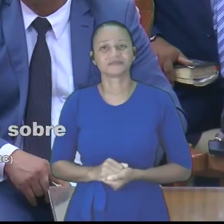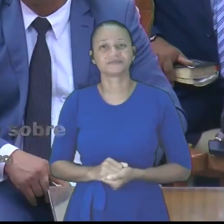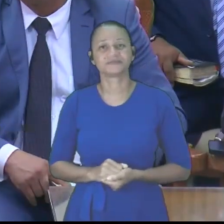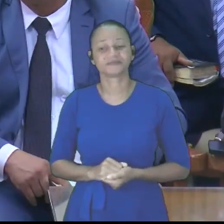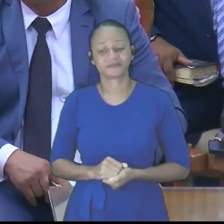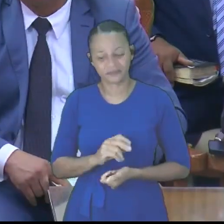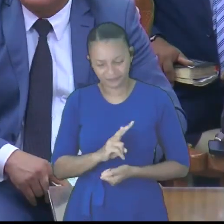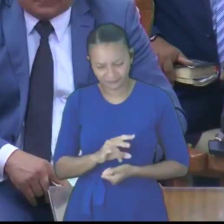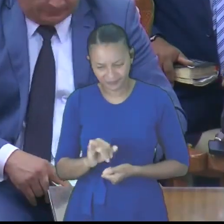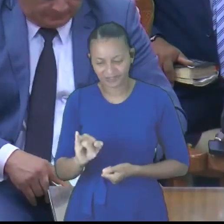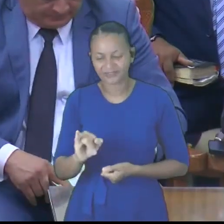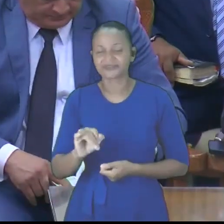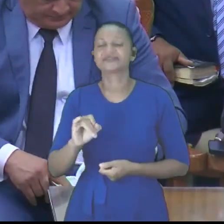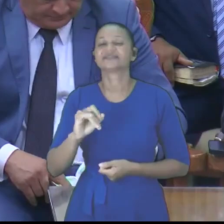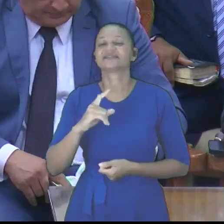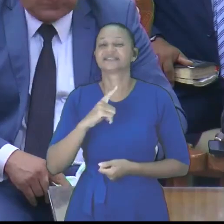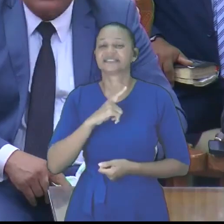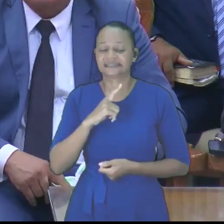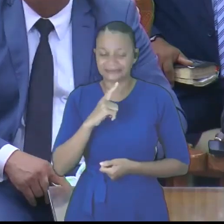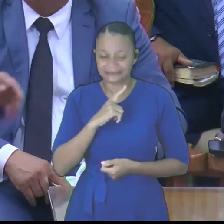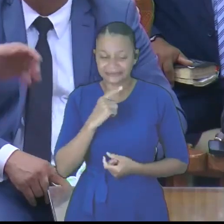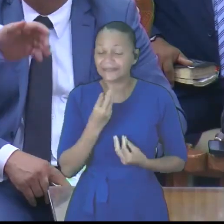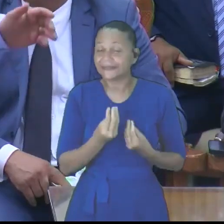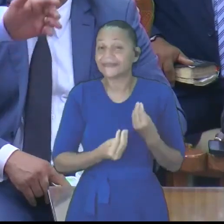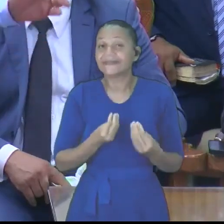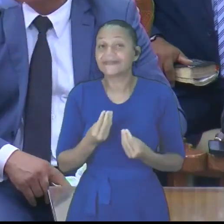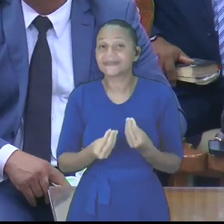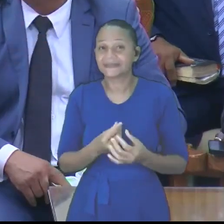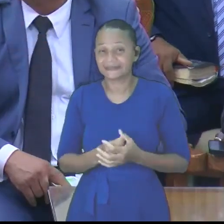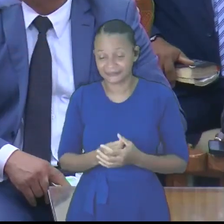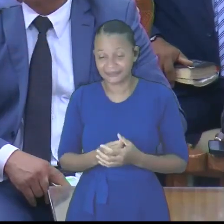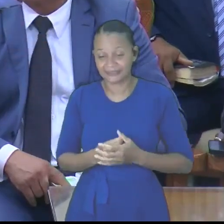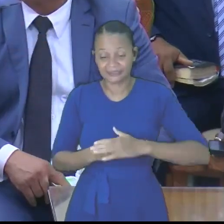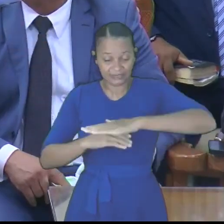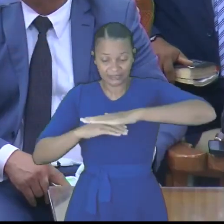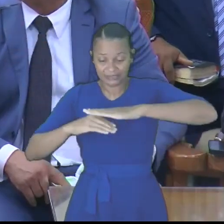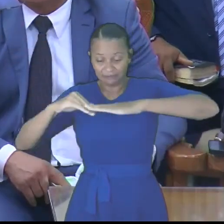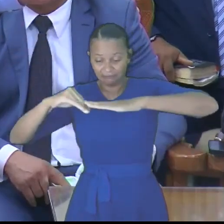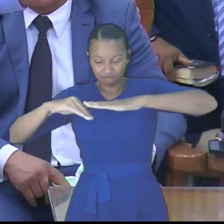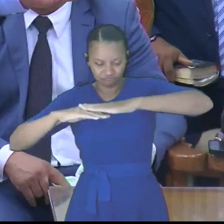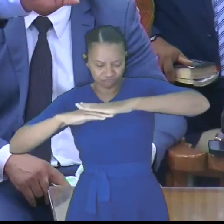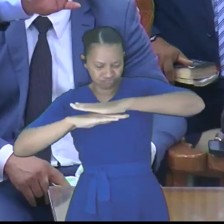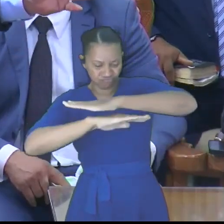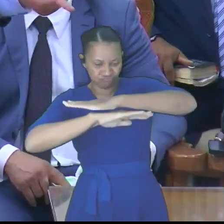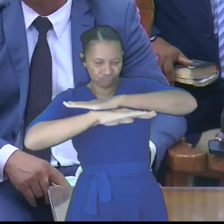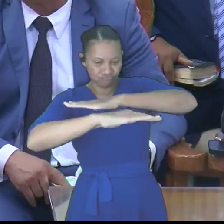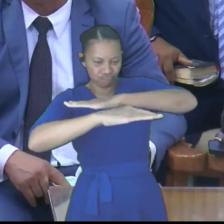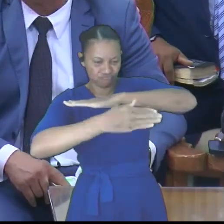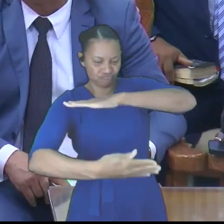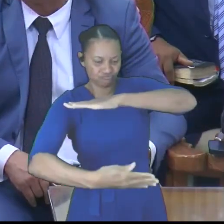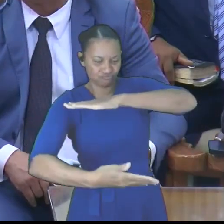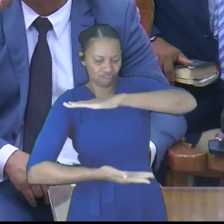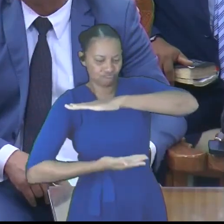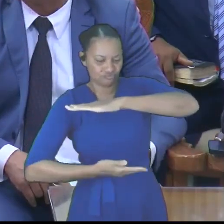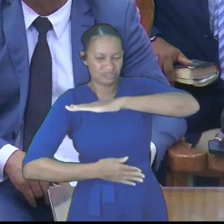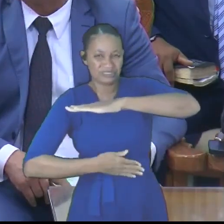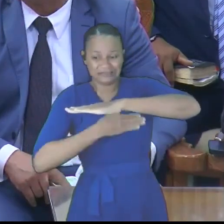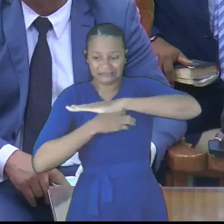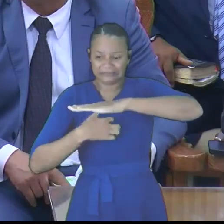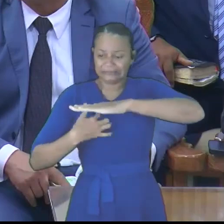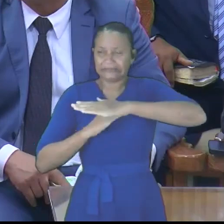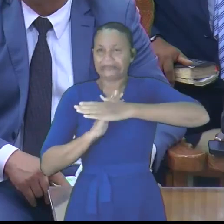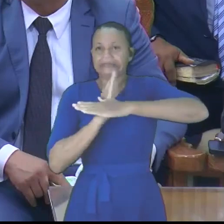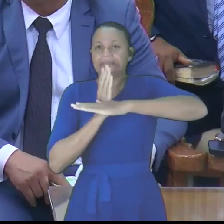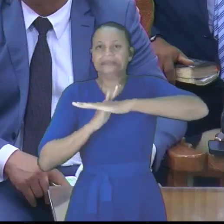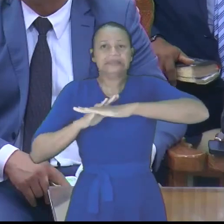Mas vai chegar o ponto que não vai ter jeito, eles vão pedir que o bunker ou bunker, ele vai pedir, a agonia vai ser tão grande que eles vão ver que não vai